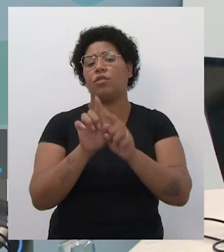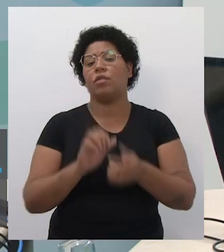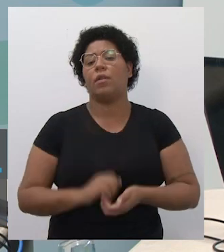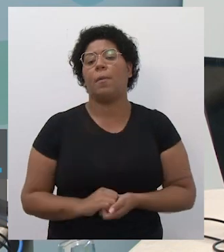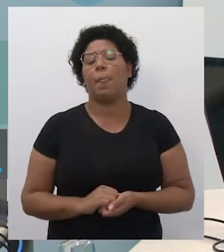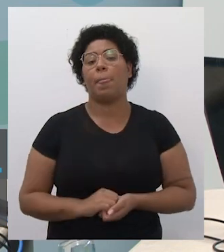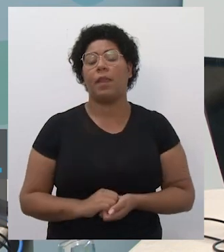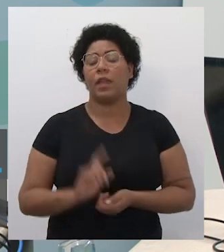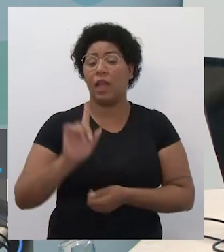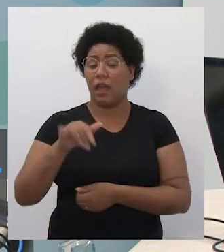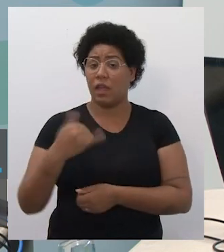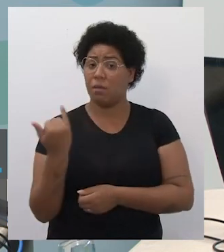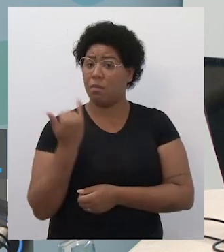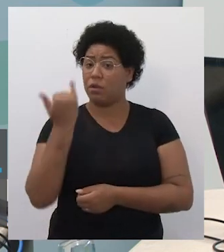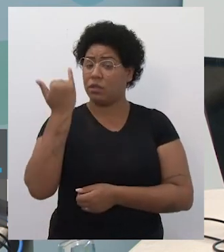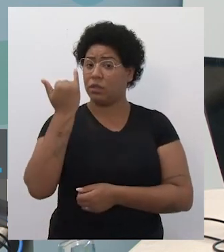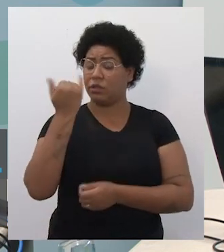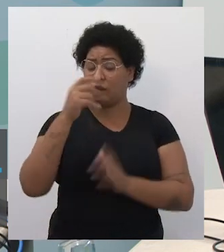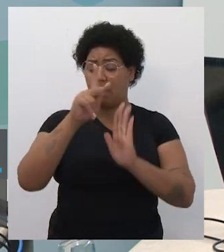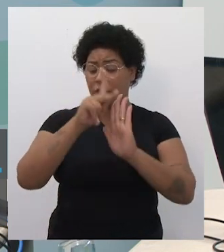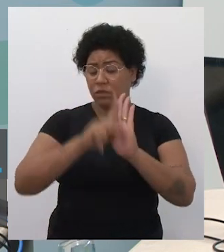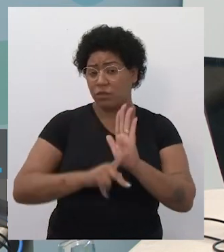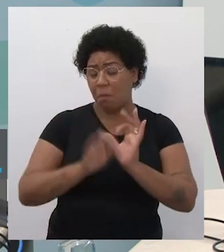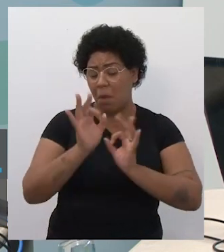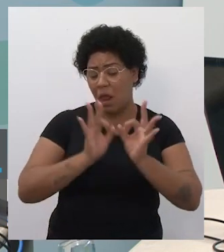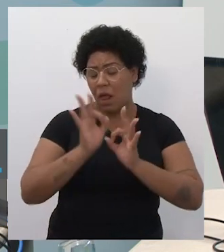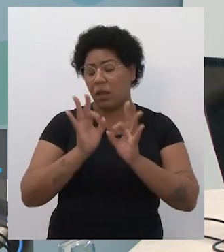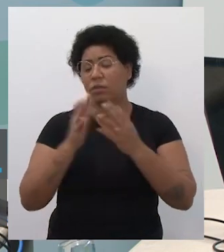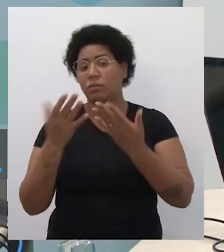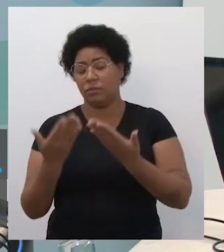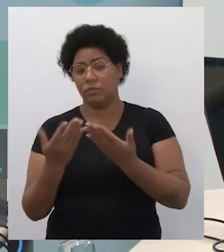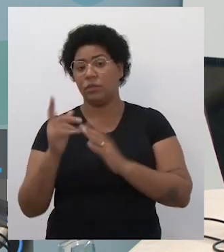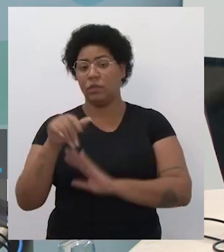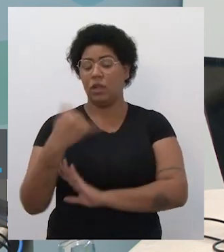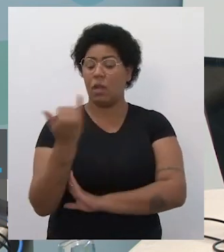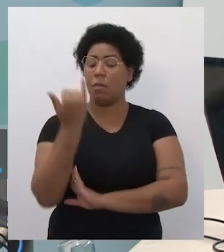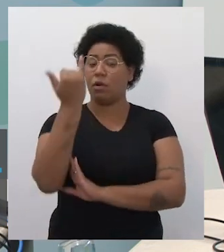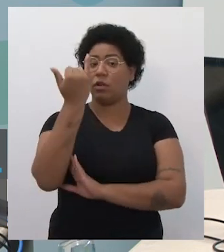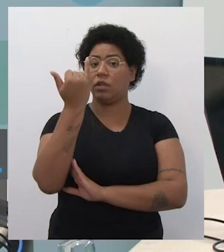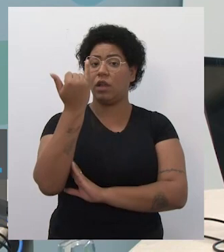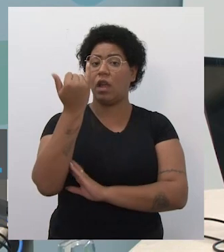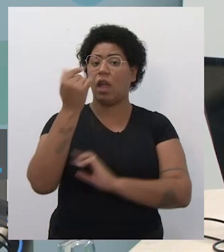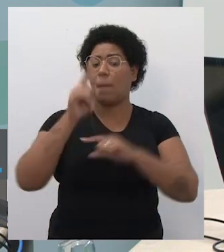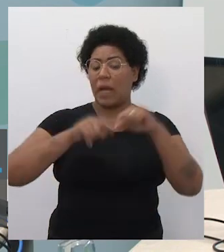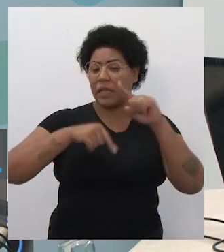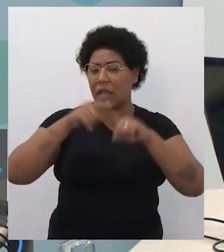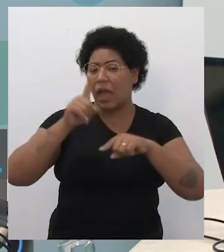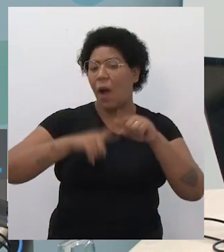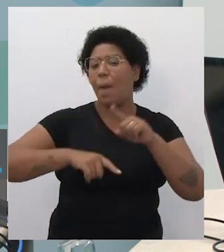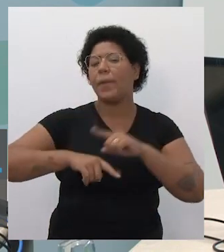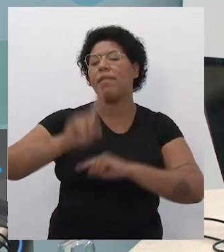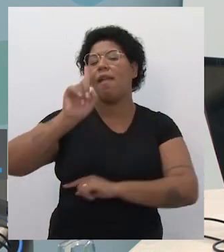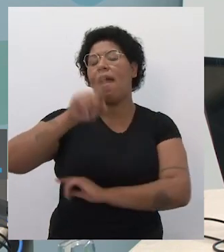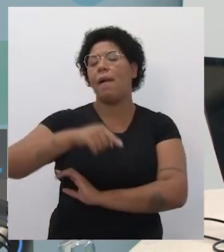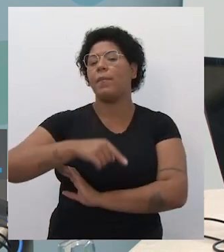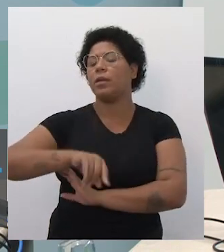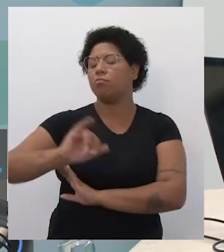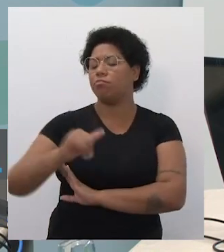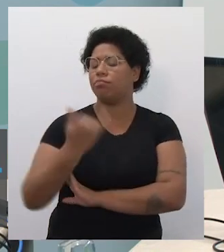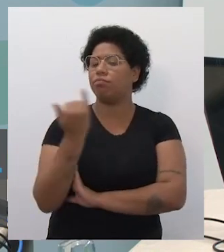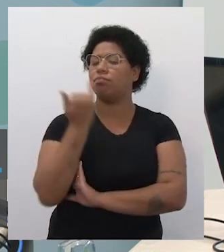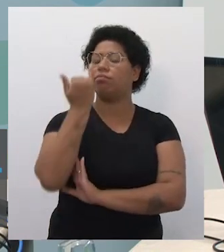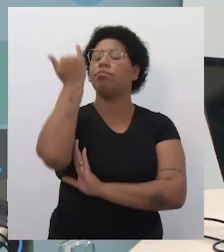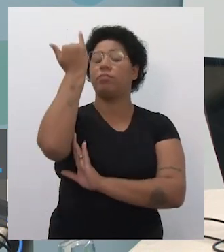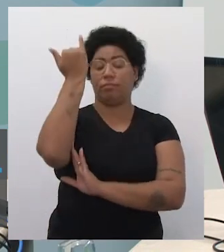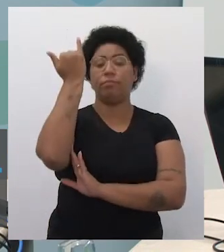fala sobre a importância da metodologia de projetos, né? Uma ferramenta super importante